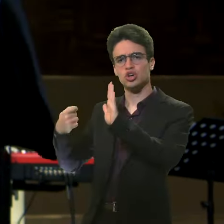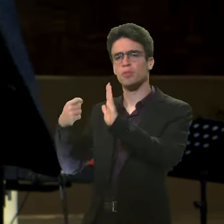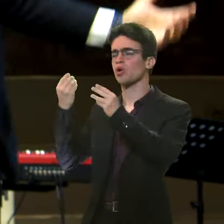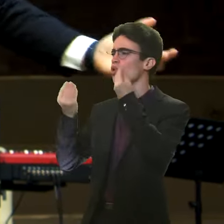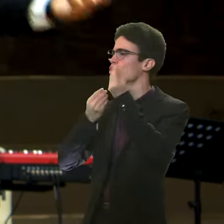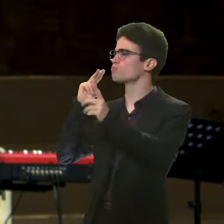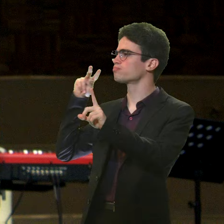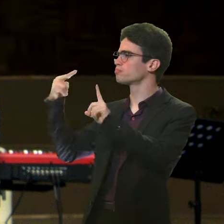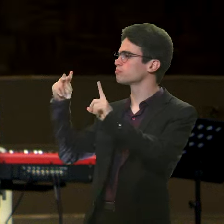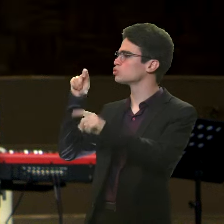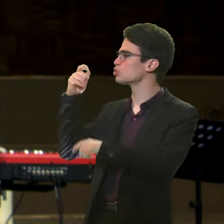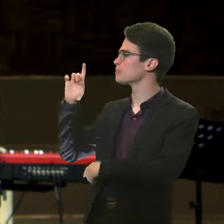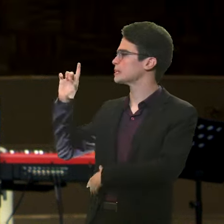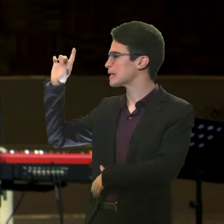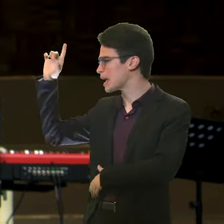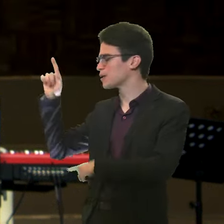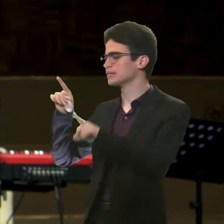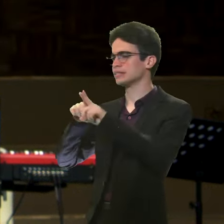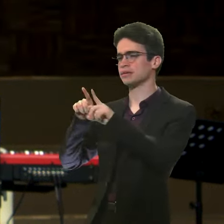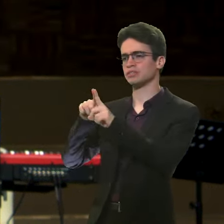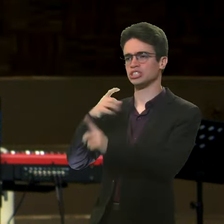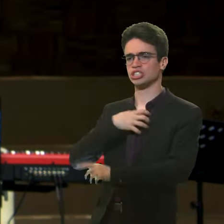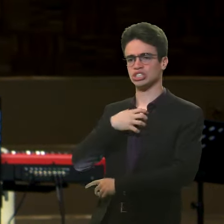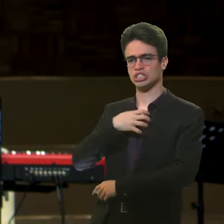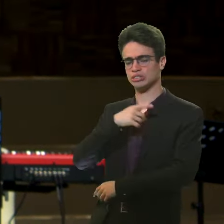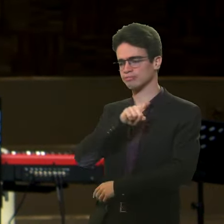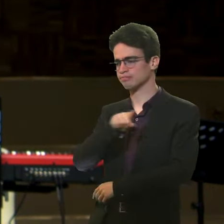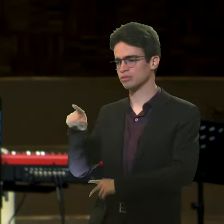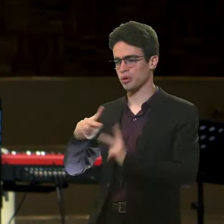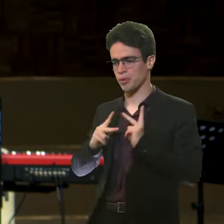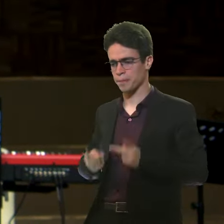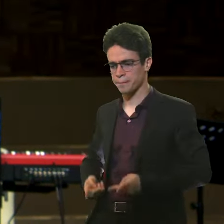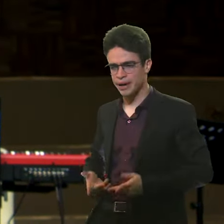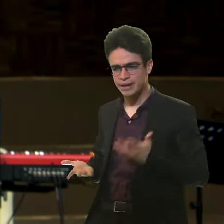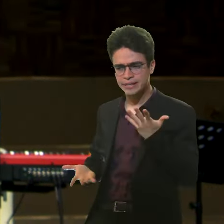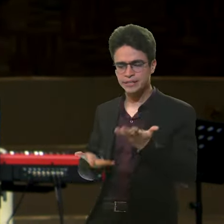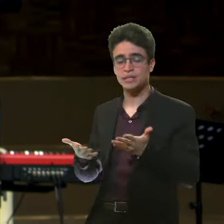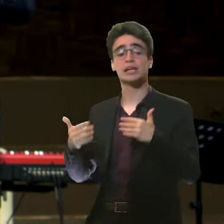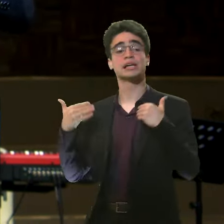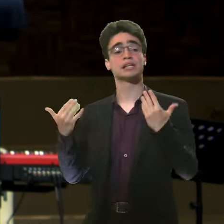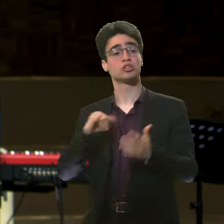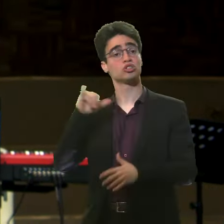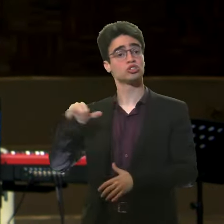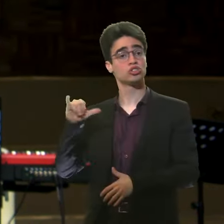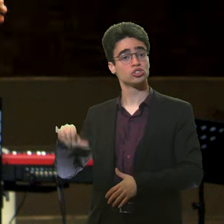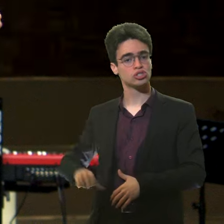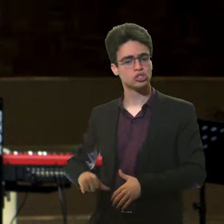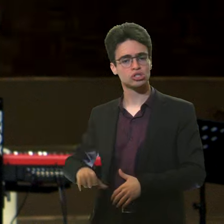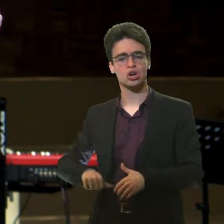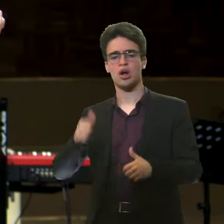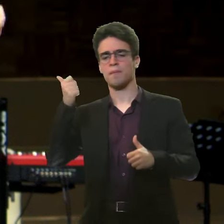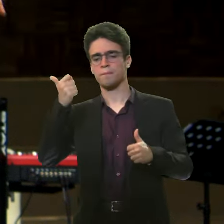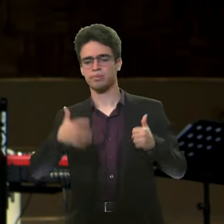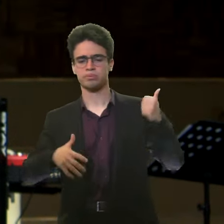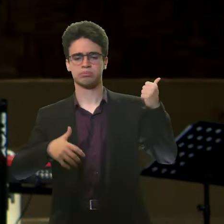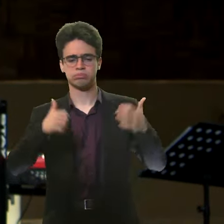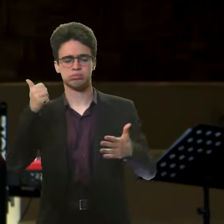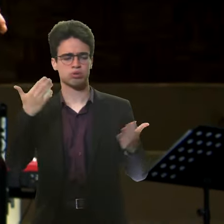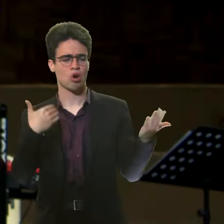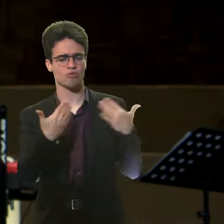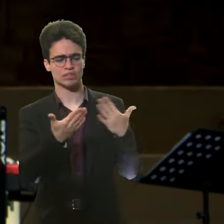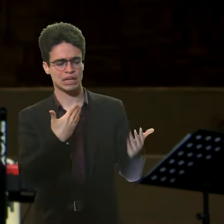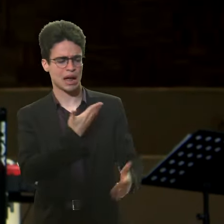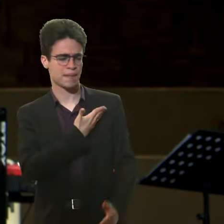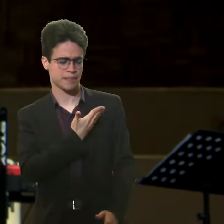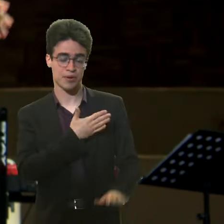justiça divina, da condição humana. E Jó está ali falando, e os amigos falando. Mas sabe, deixa eu te falar já,